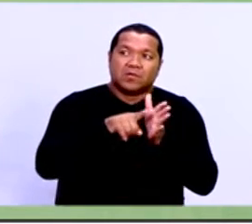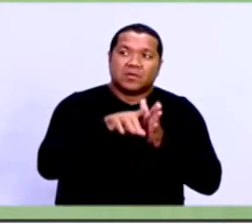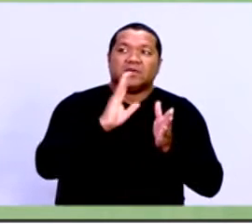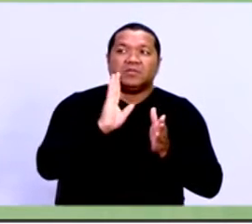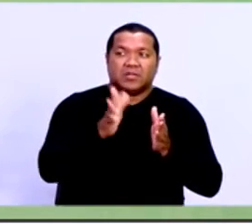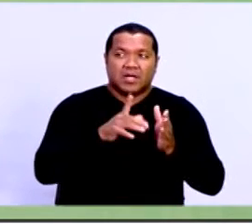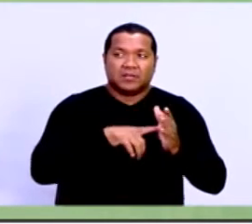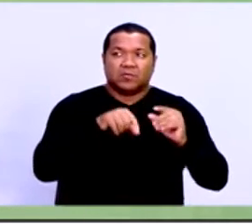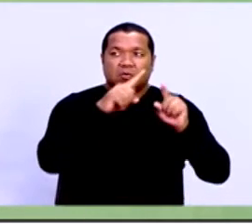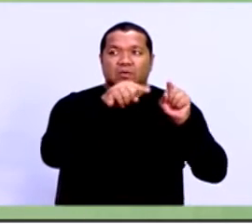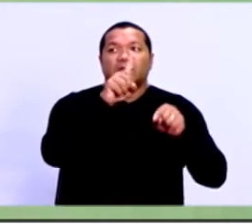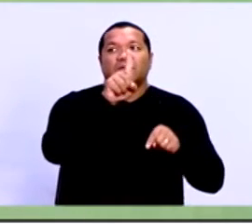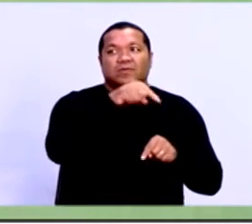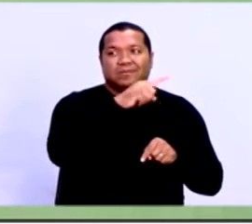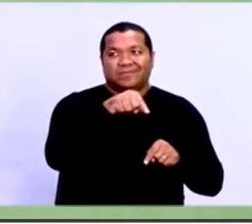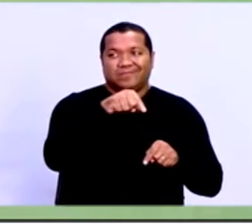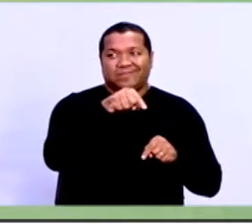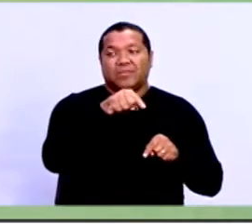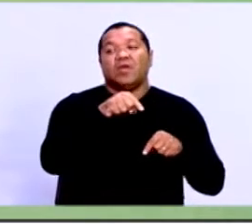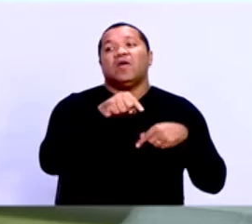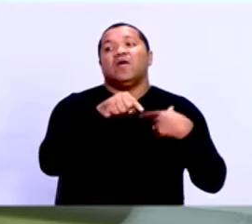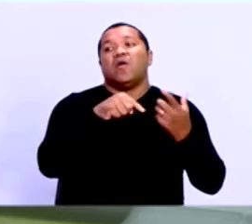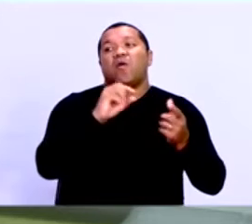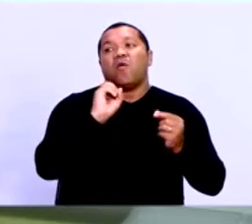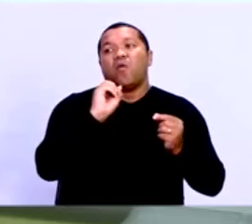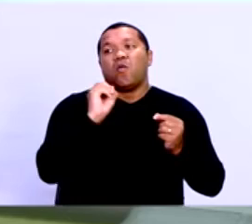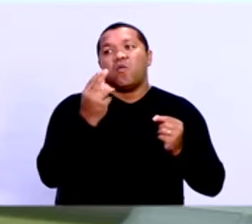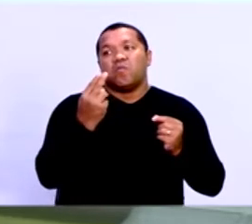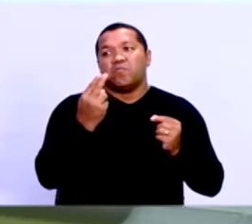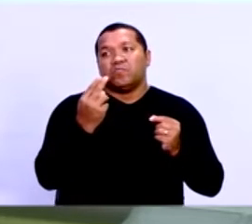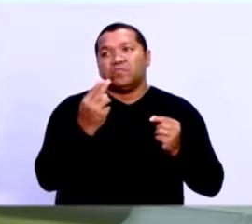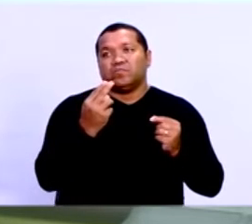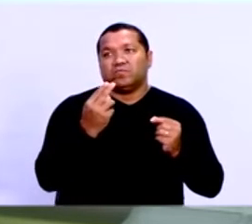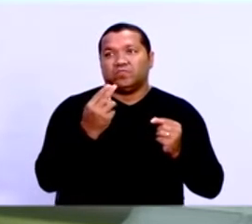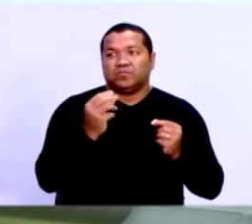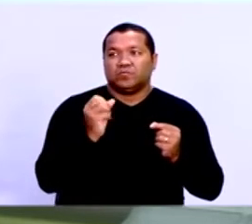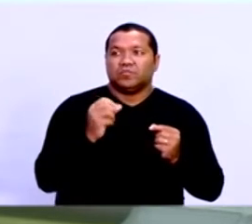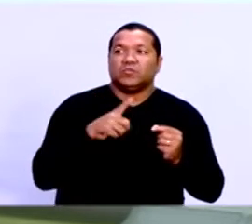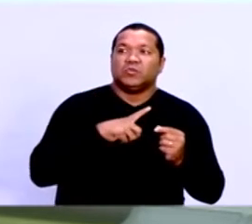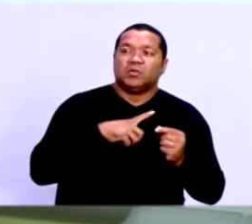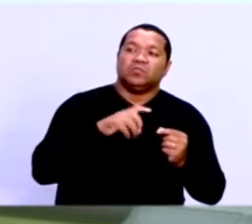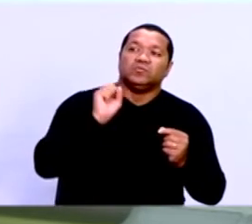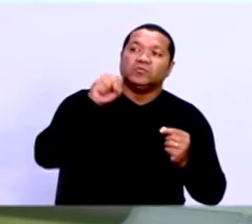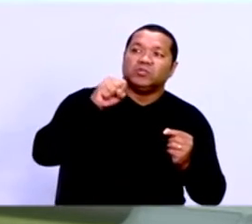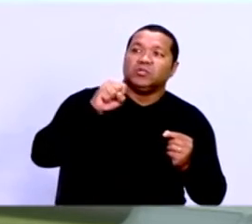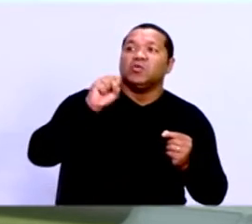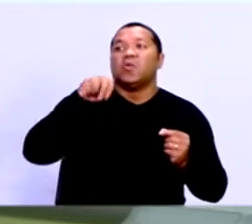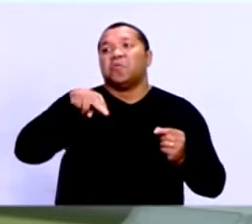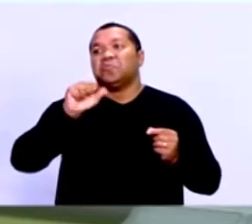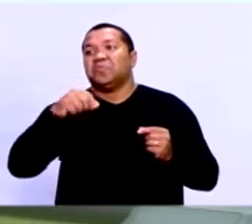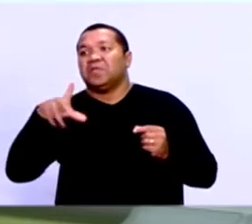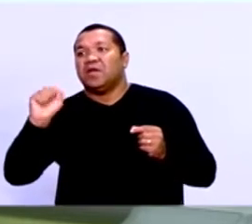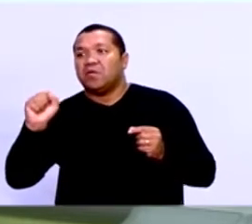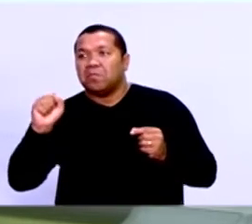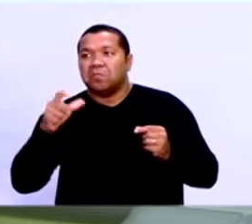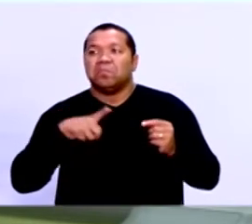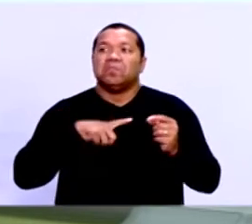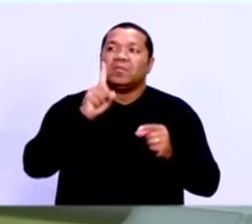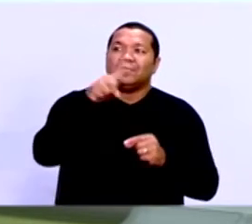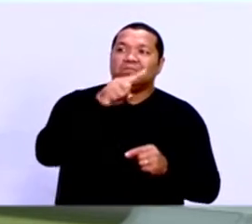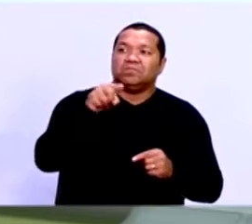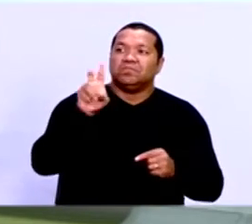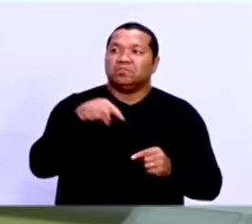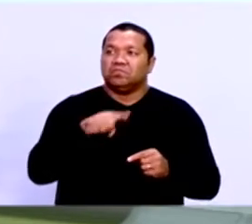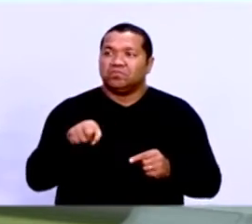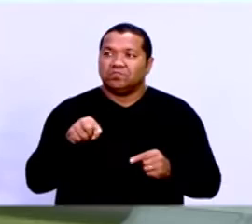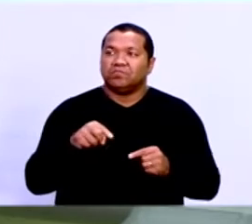está acontecendo dentro da empresa e respostas e perguntas objetivas se ou não se é ou não para algumas funcionalidades